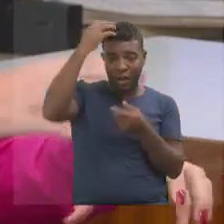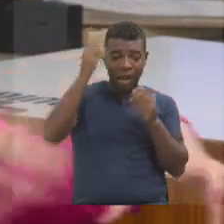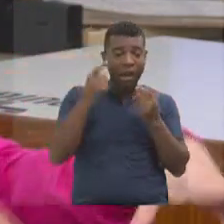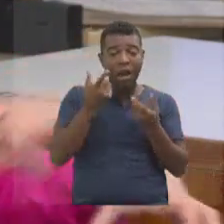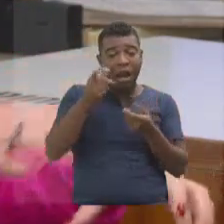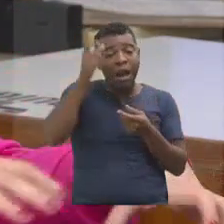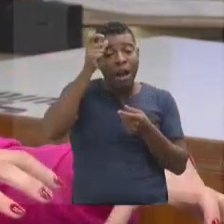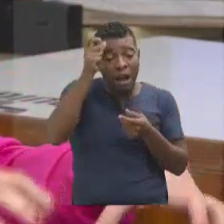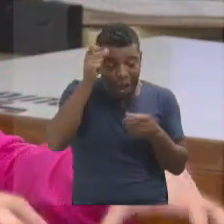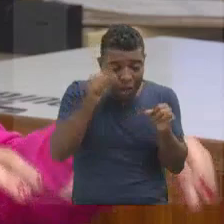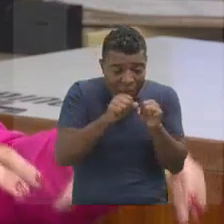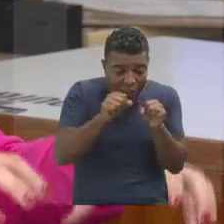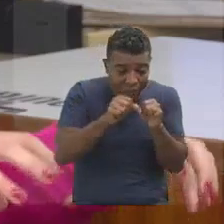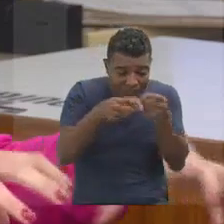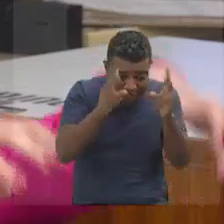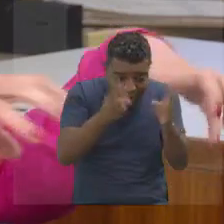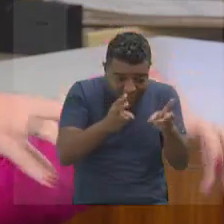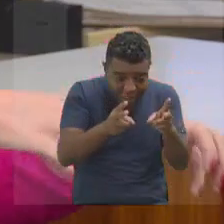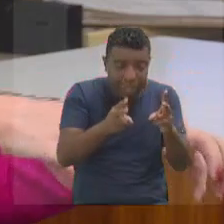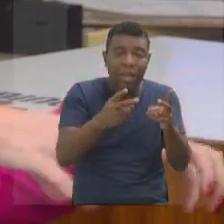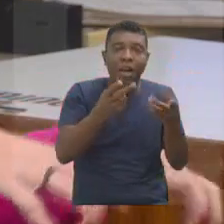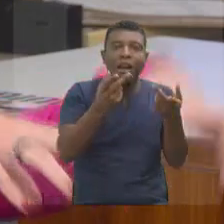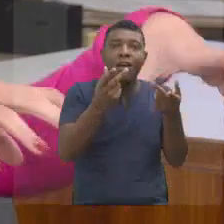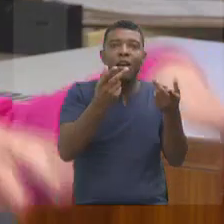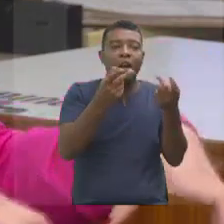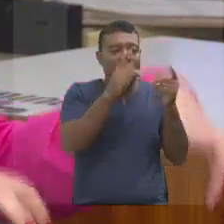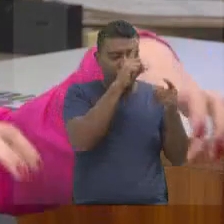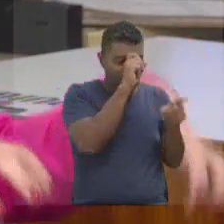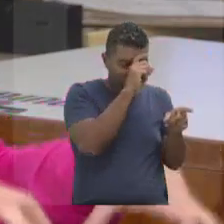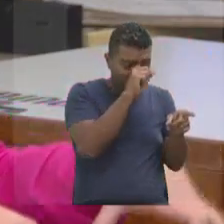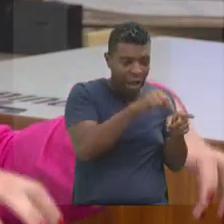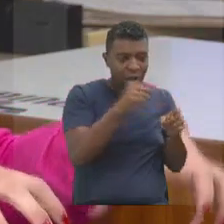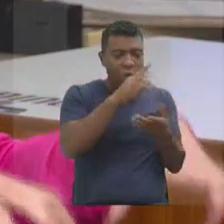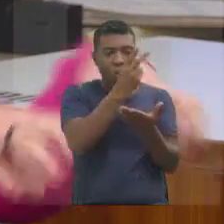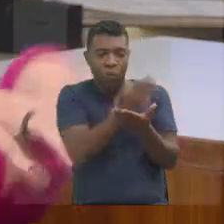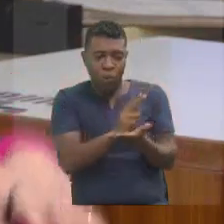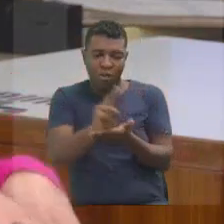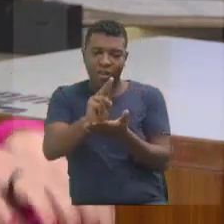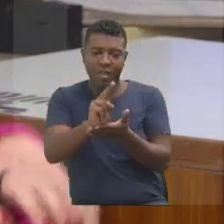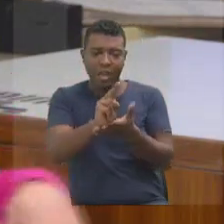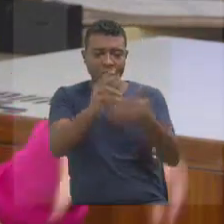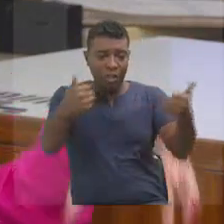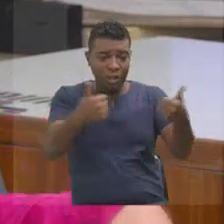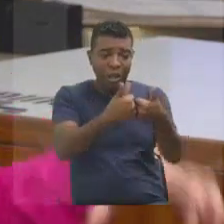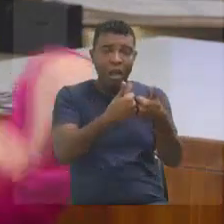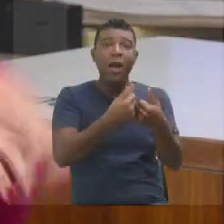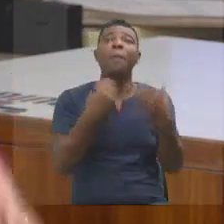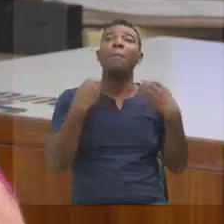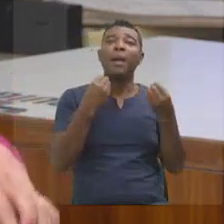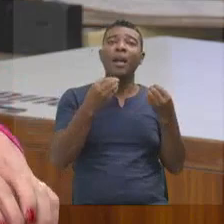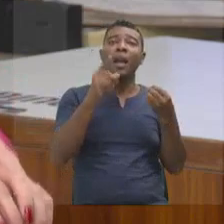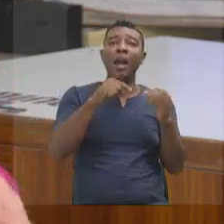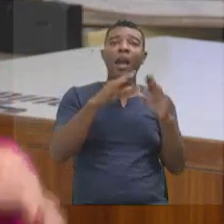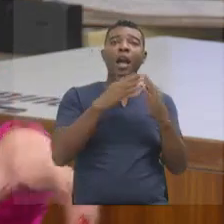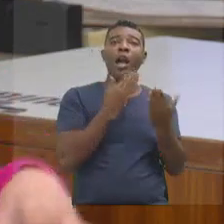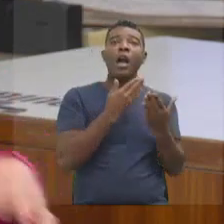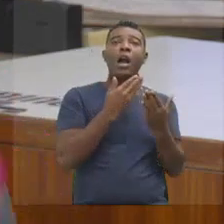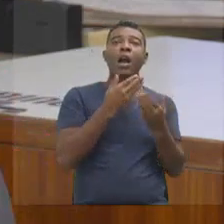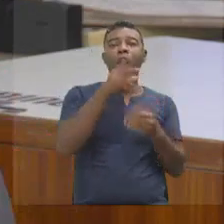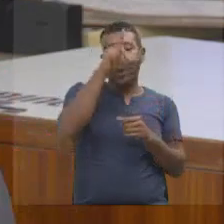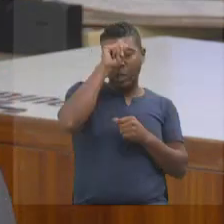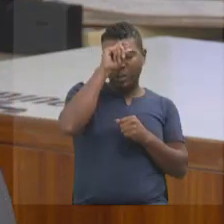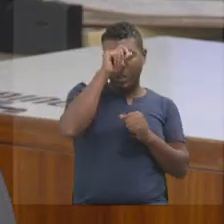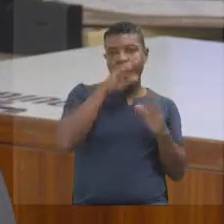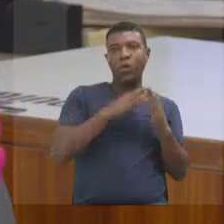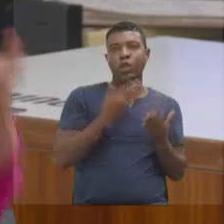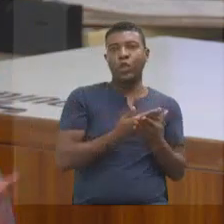e tudo aquilo é o meu bairro Então a gente tem as duas colocadas perto estratégicamente por um motivo para que seja hospital escola eu estive